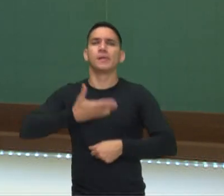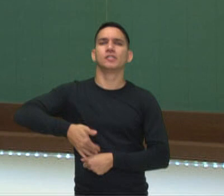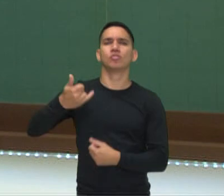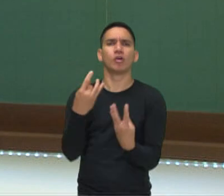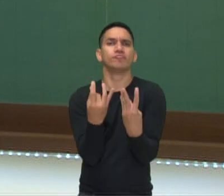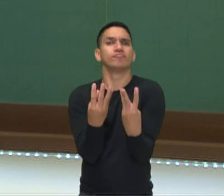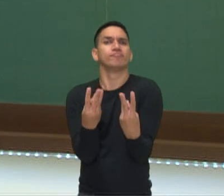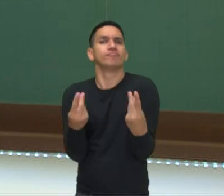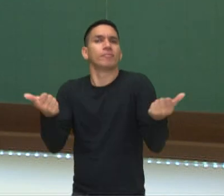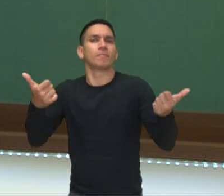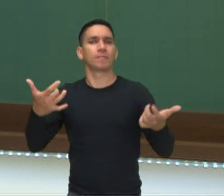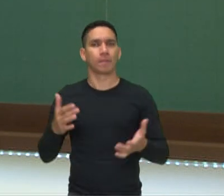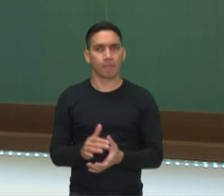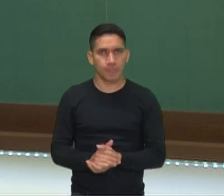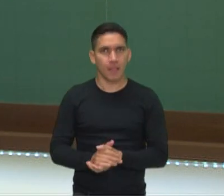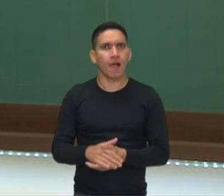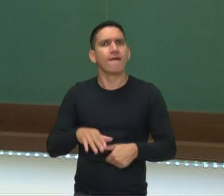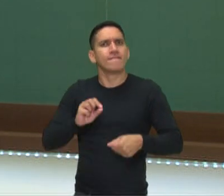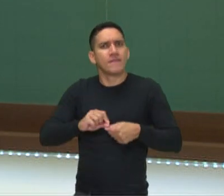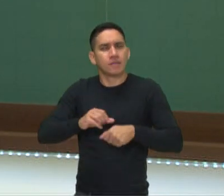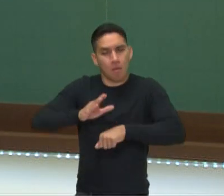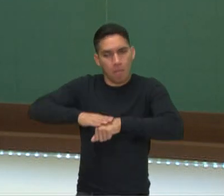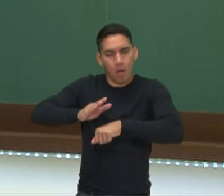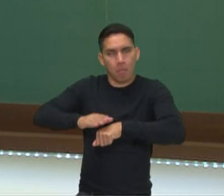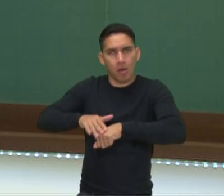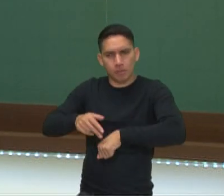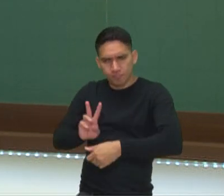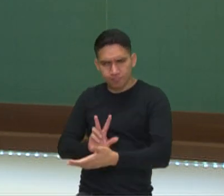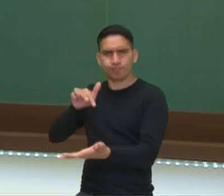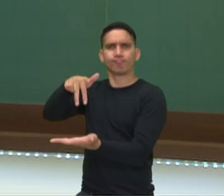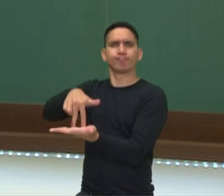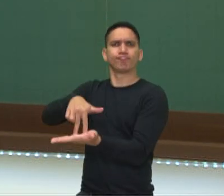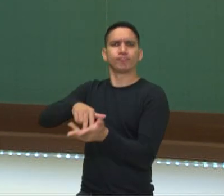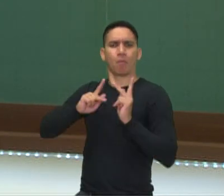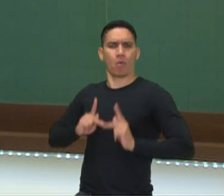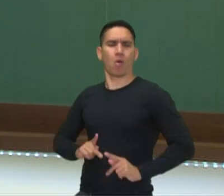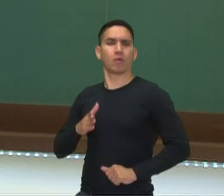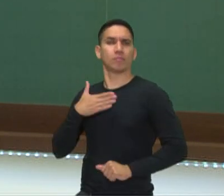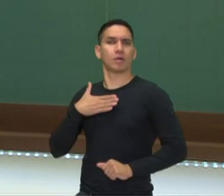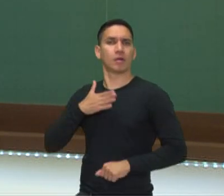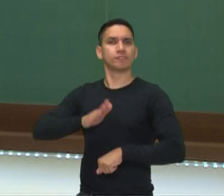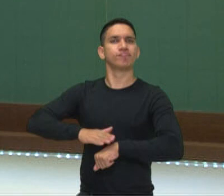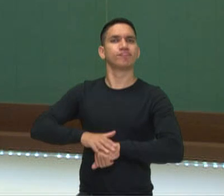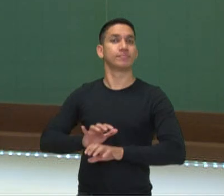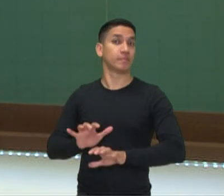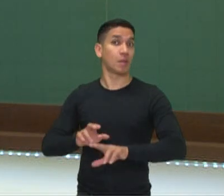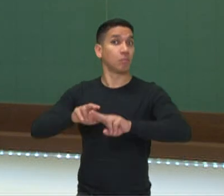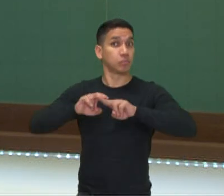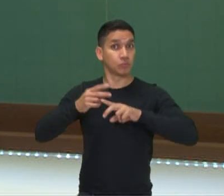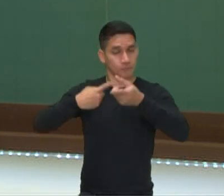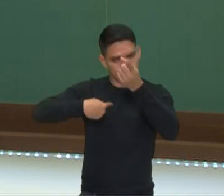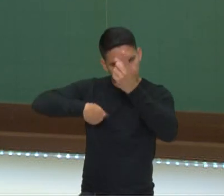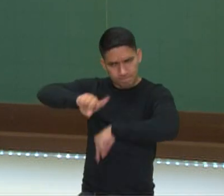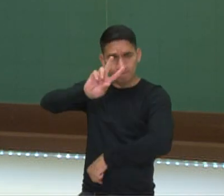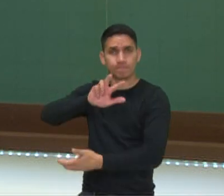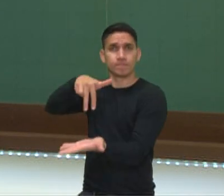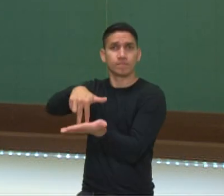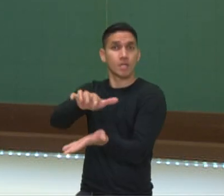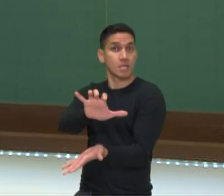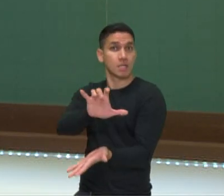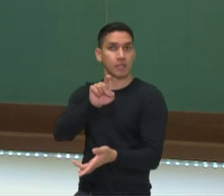competências, me construir como sujeito que eu sou. Daí essa ideia, torna-te quem tu